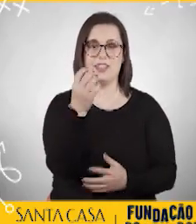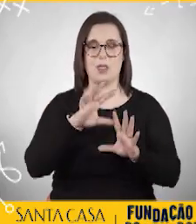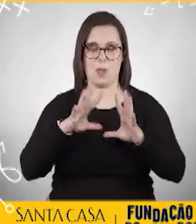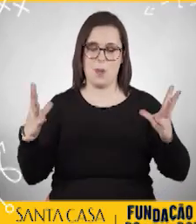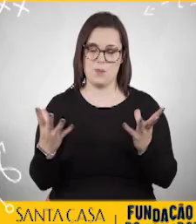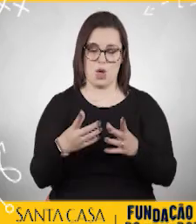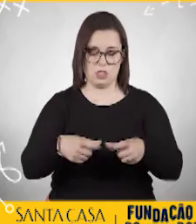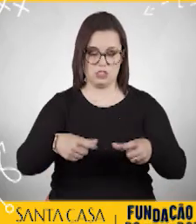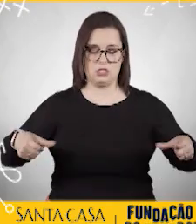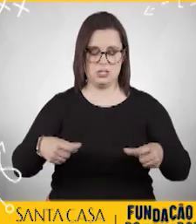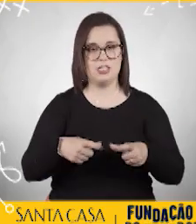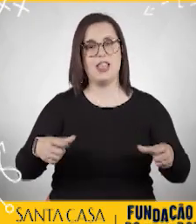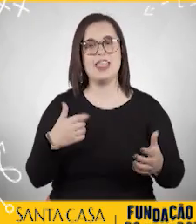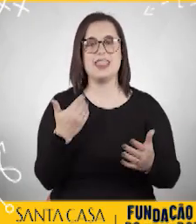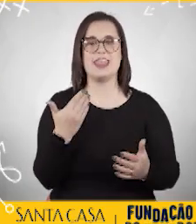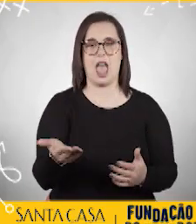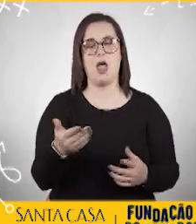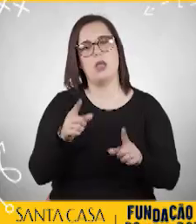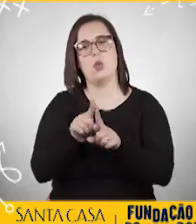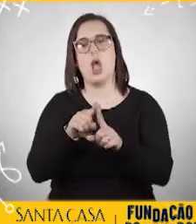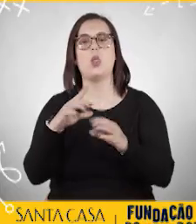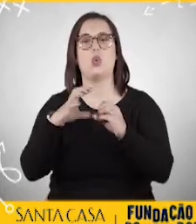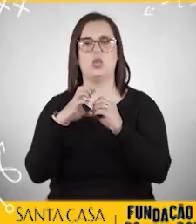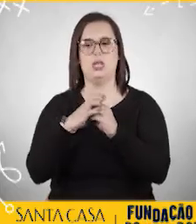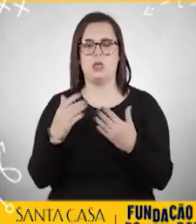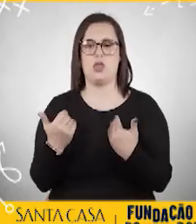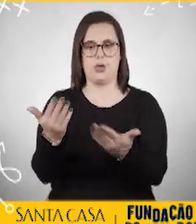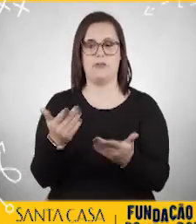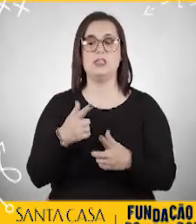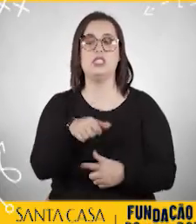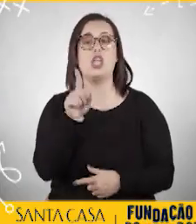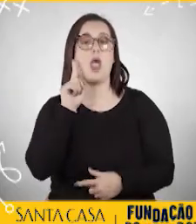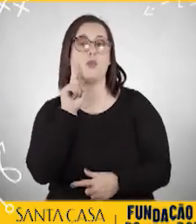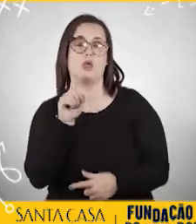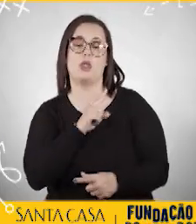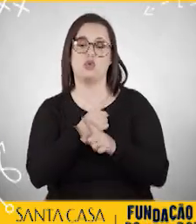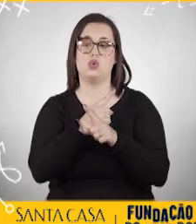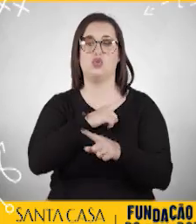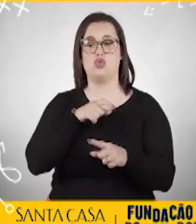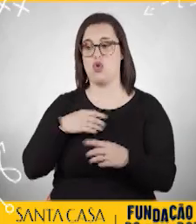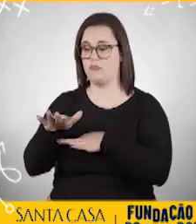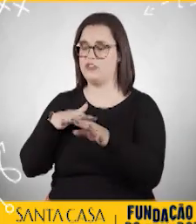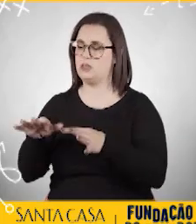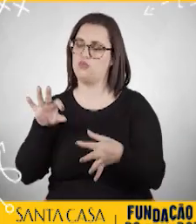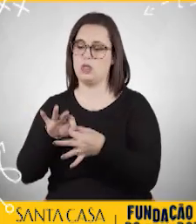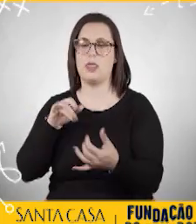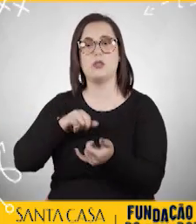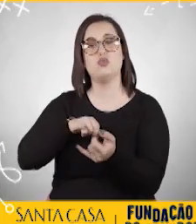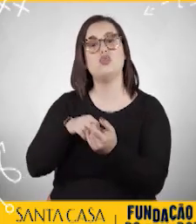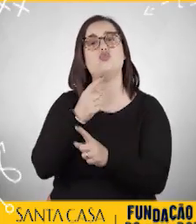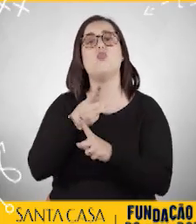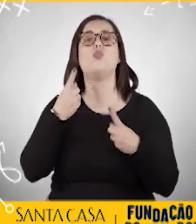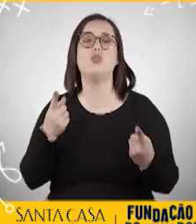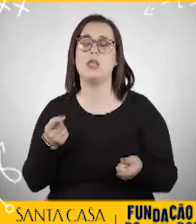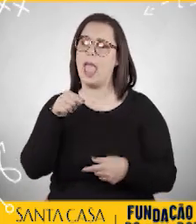20 bolas e um cheque em cartão DA do continente. Eu acho que isso é importantíssimo, aquilo que estão a fazer em relação às associações,